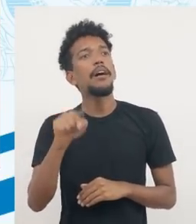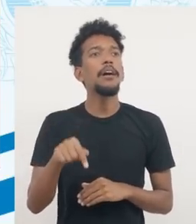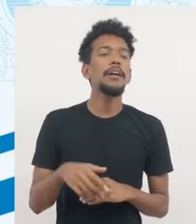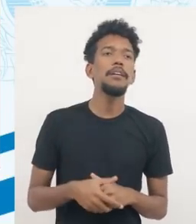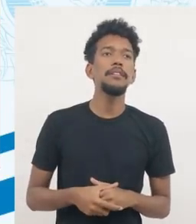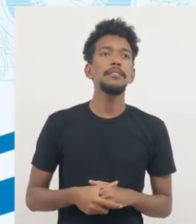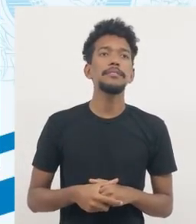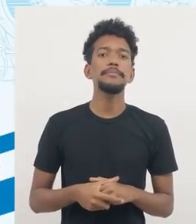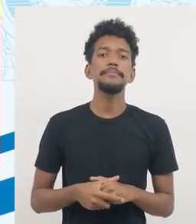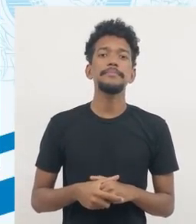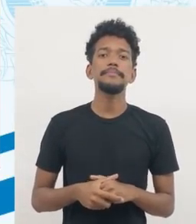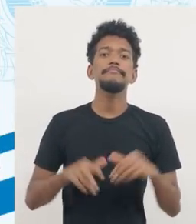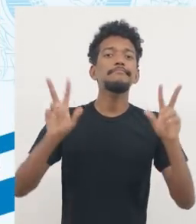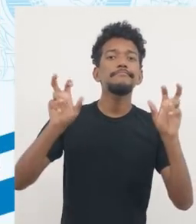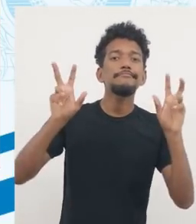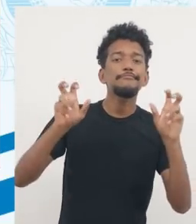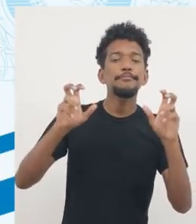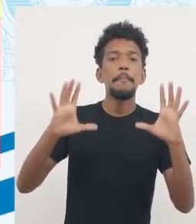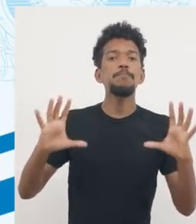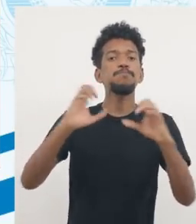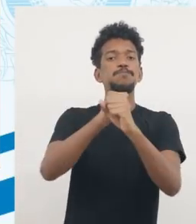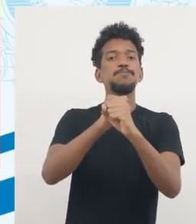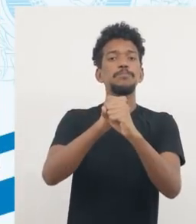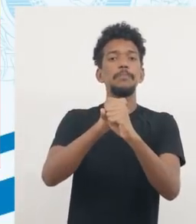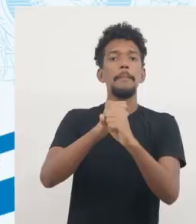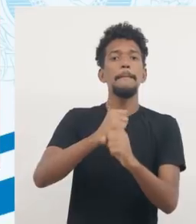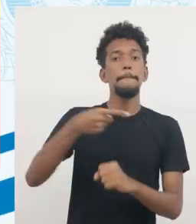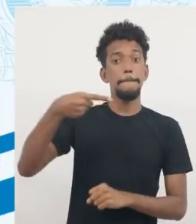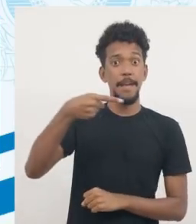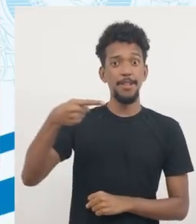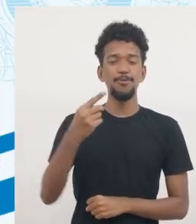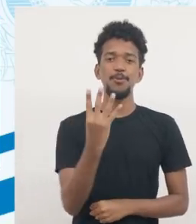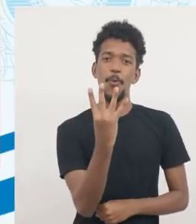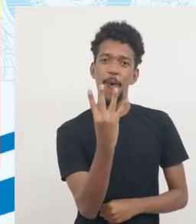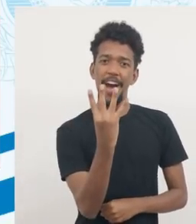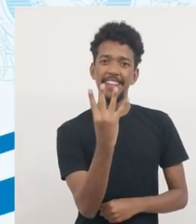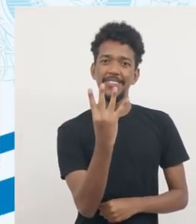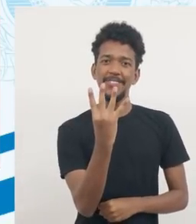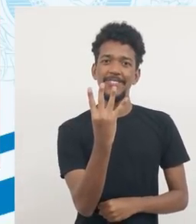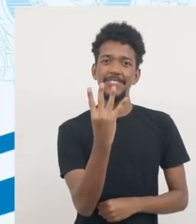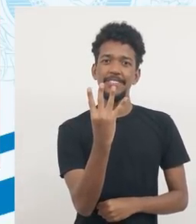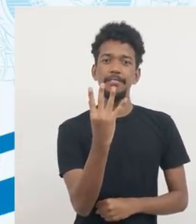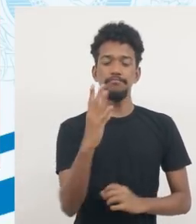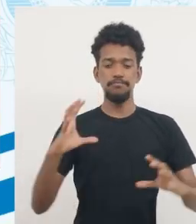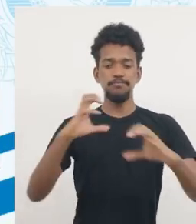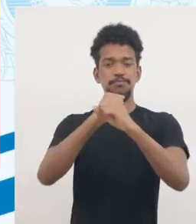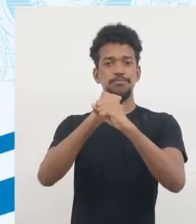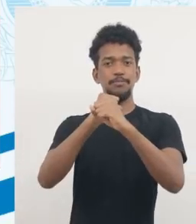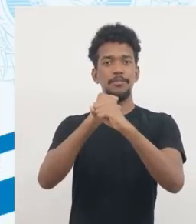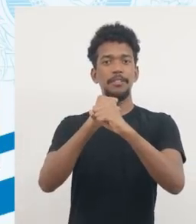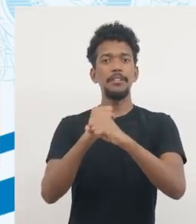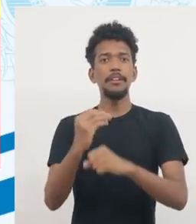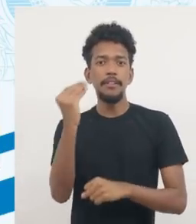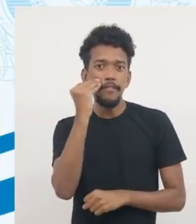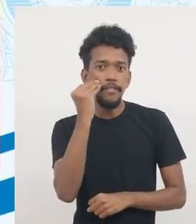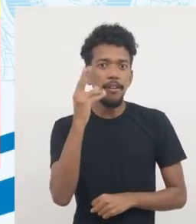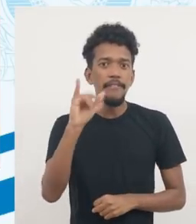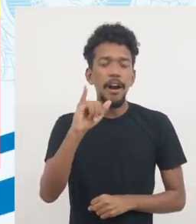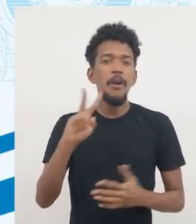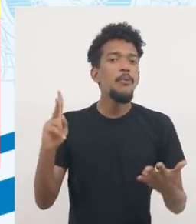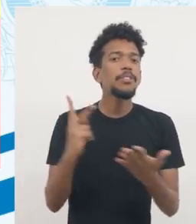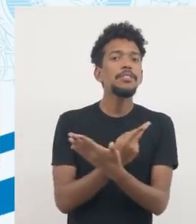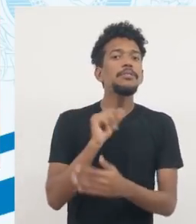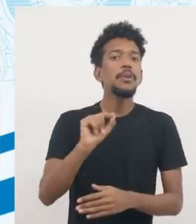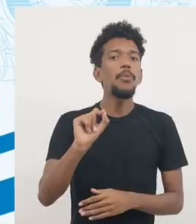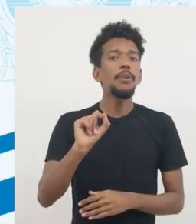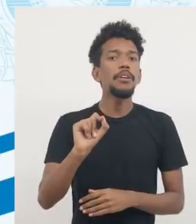aqui um comando, um acréscimo de menos 4 unidades. Veja o